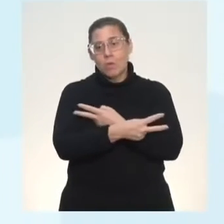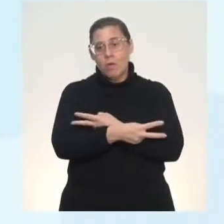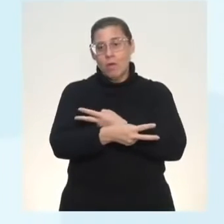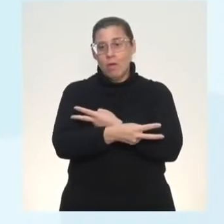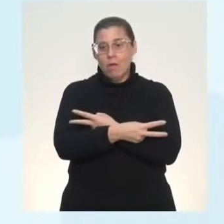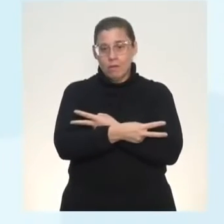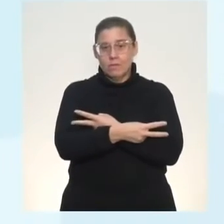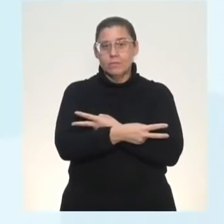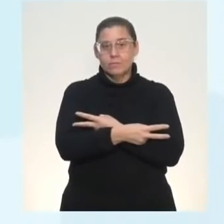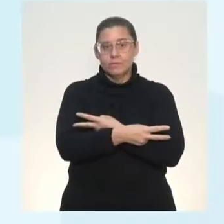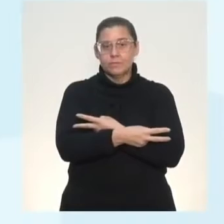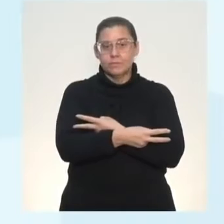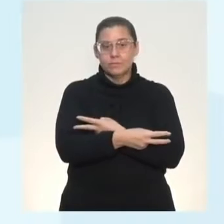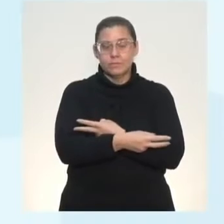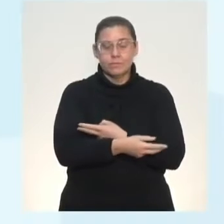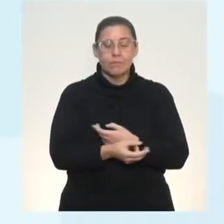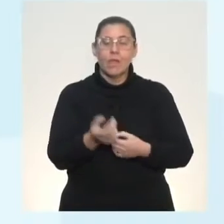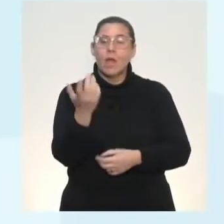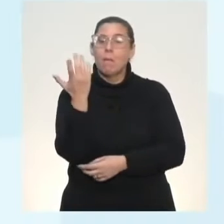planta herdou, né,